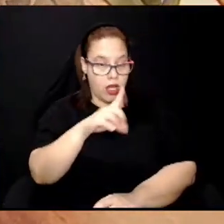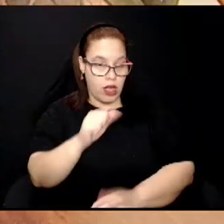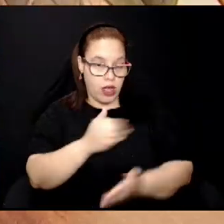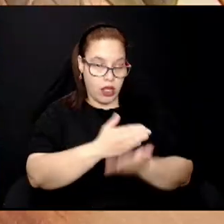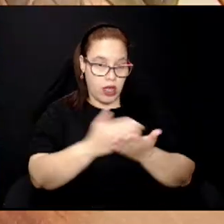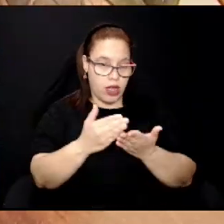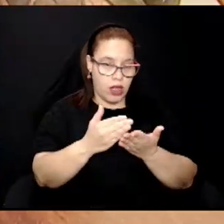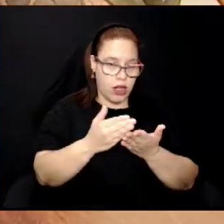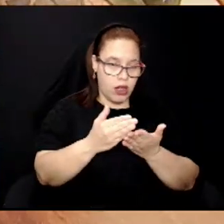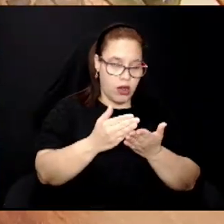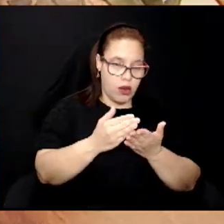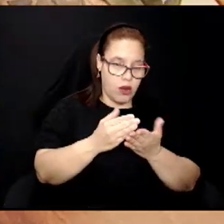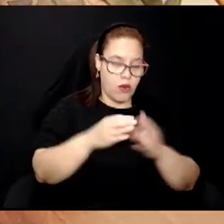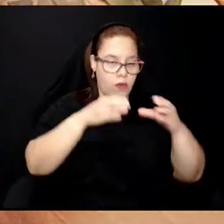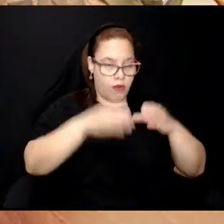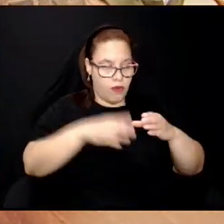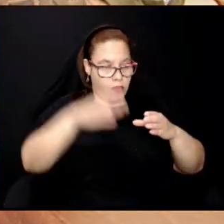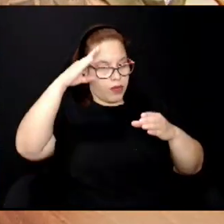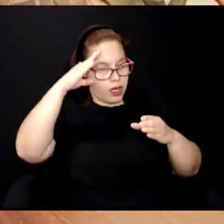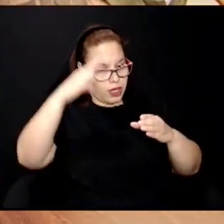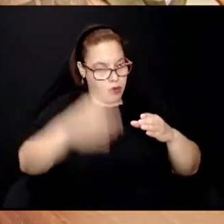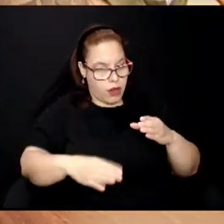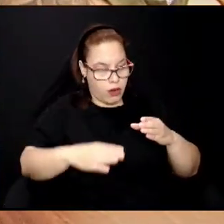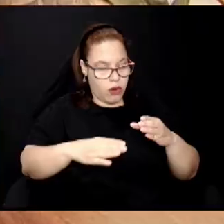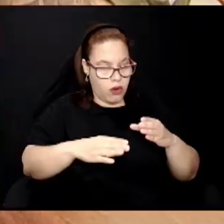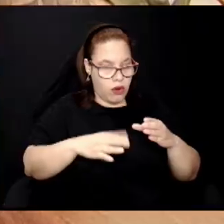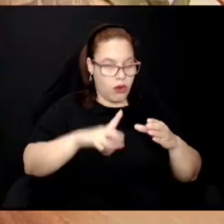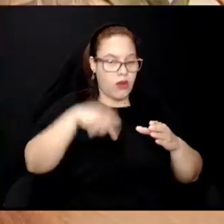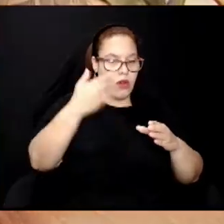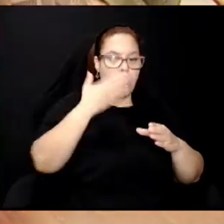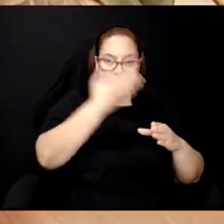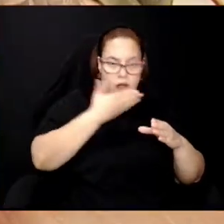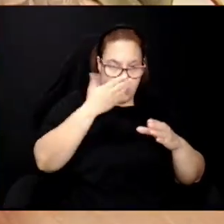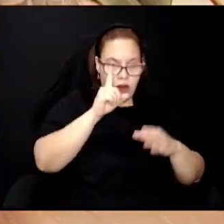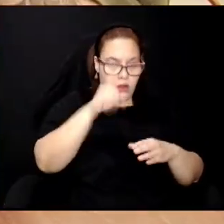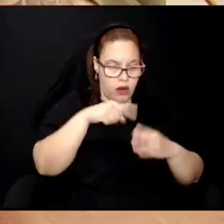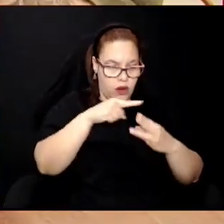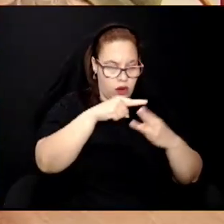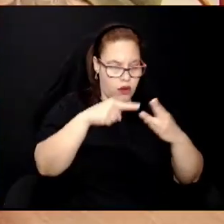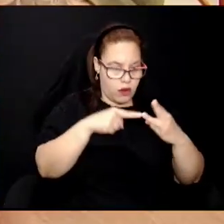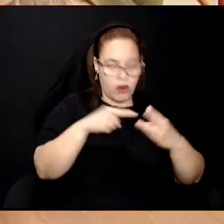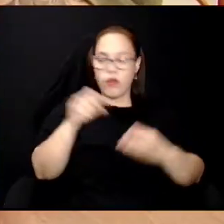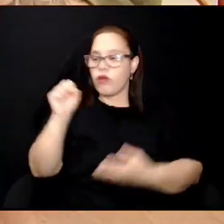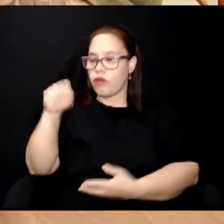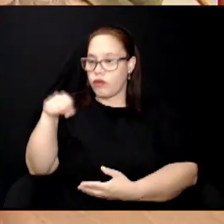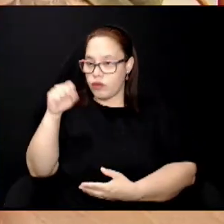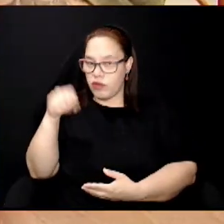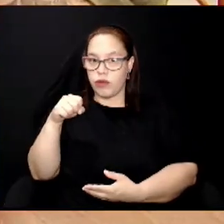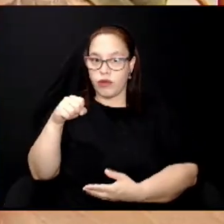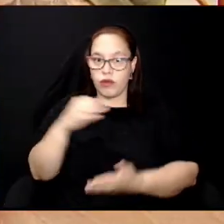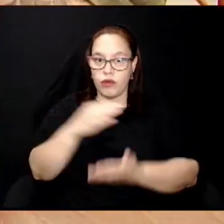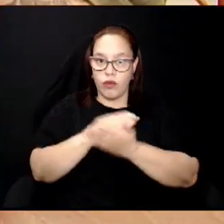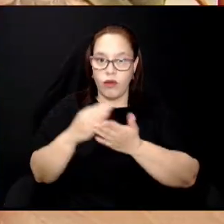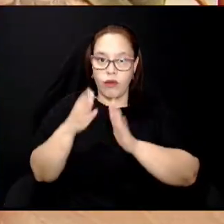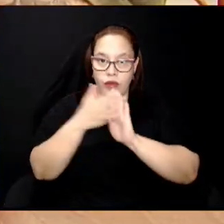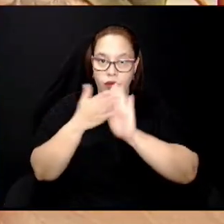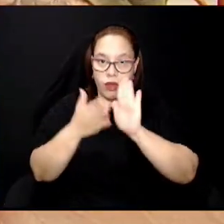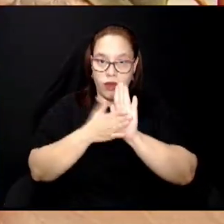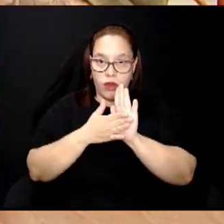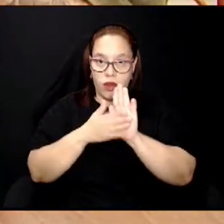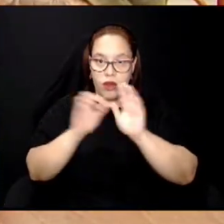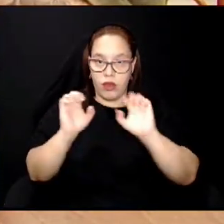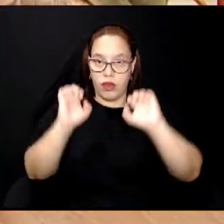tem o prato principal e depois a sobremesa, né? É isso? Isso, exatamente. A proposta do evento